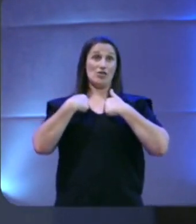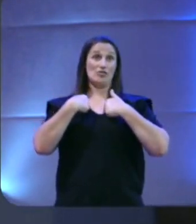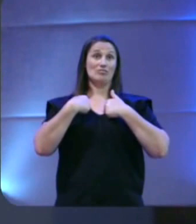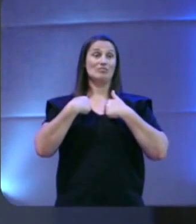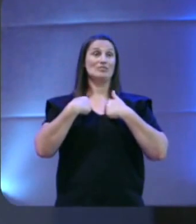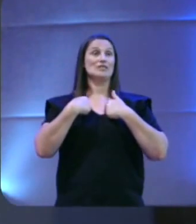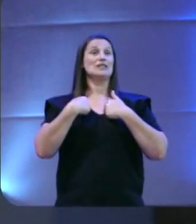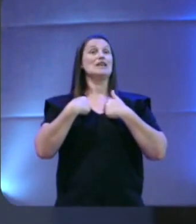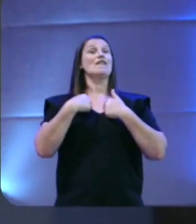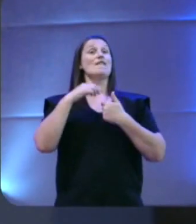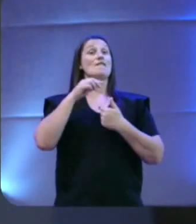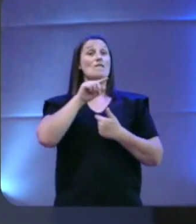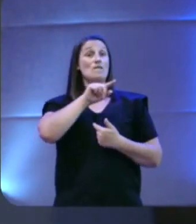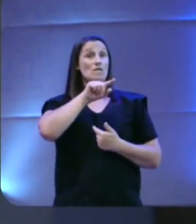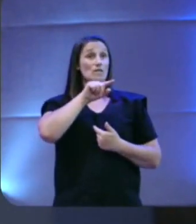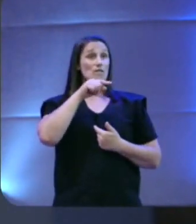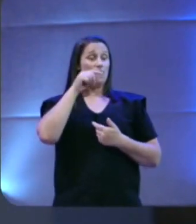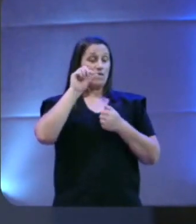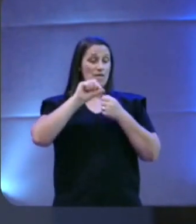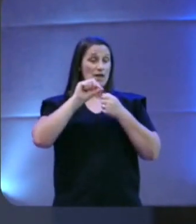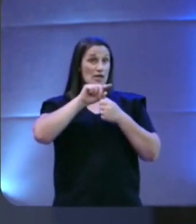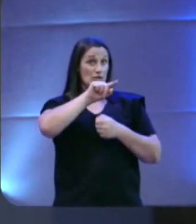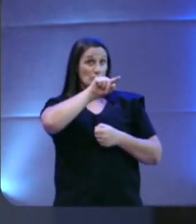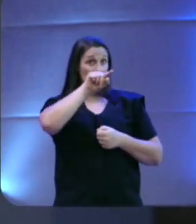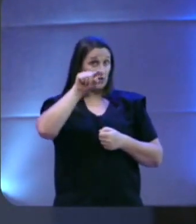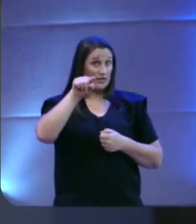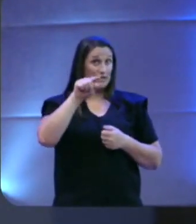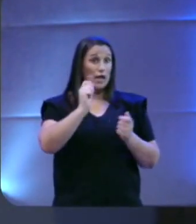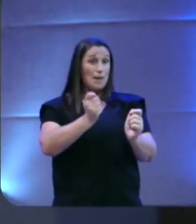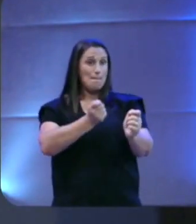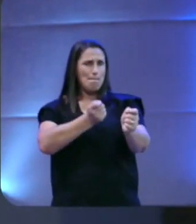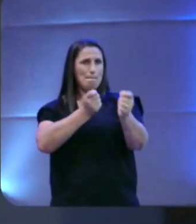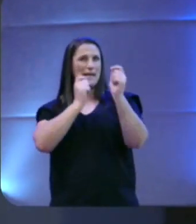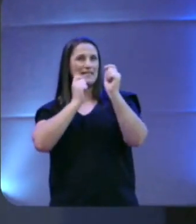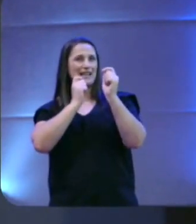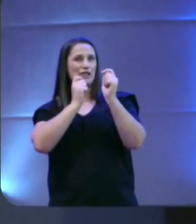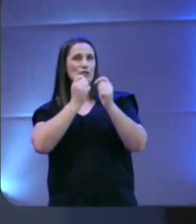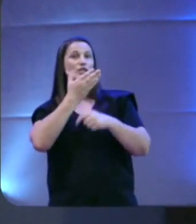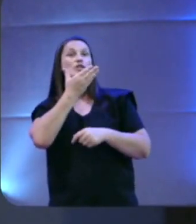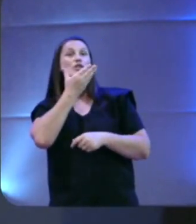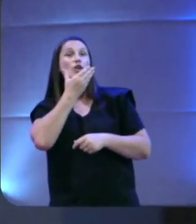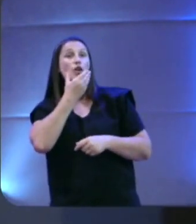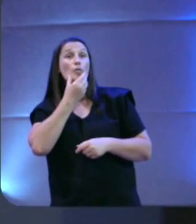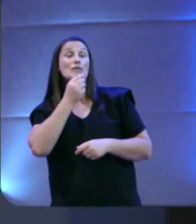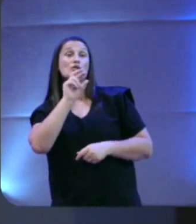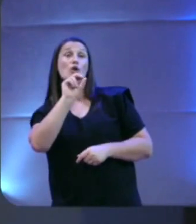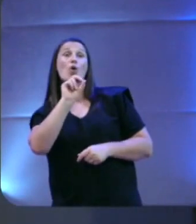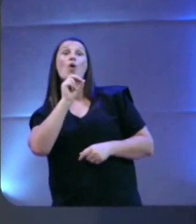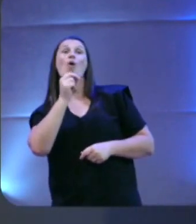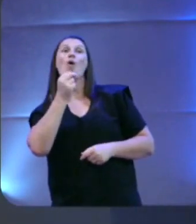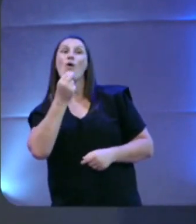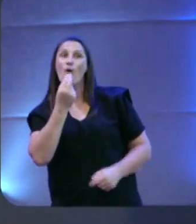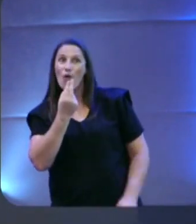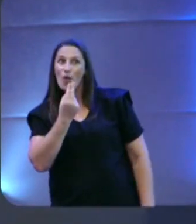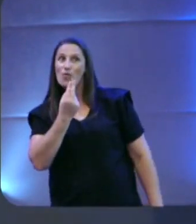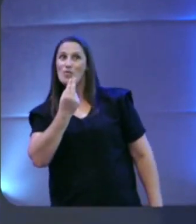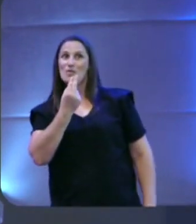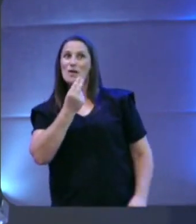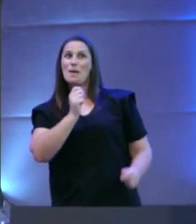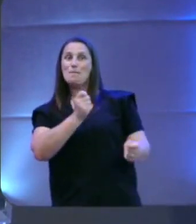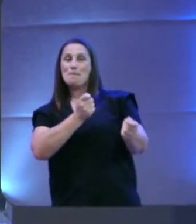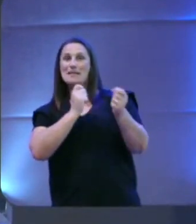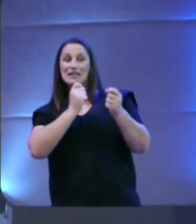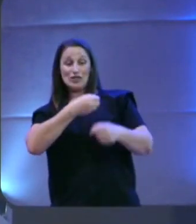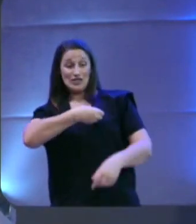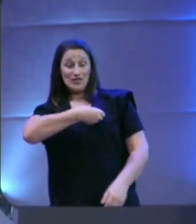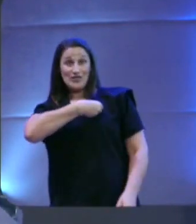Pescadores de homens. Meus irmãos, Jesus, Ele veio a essa terra com um único propósito. O